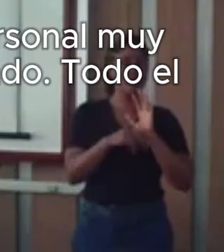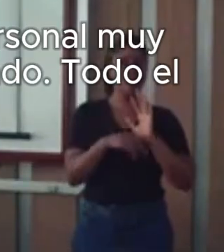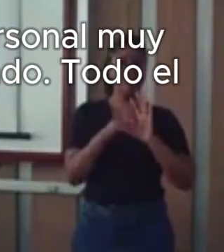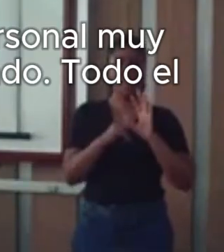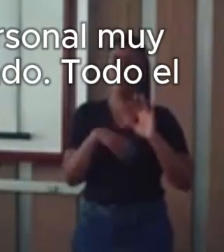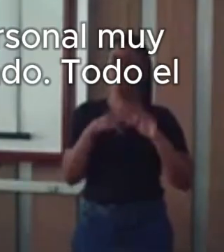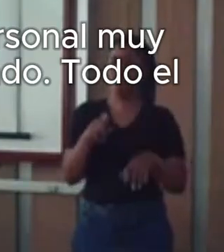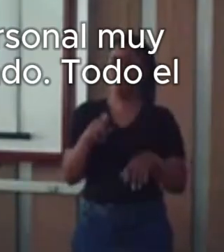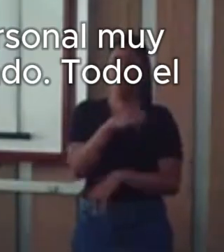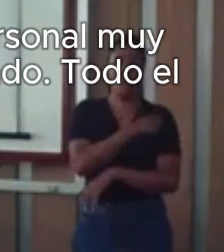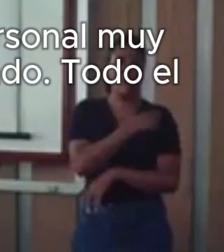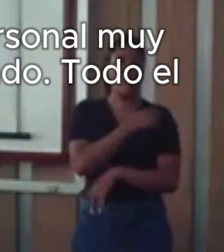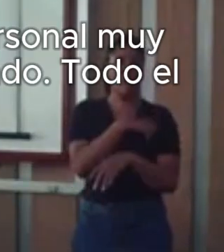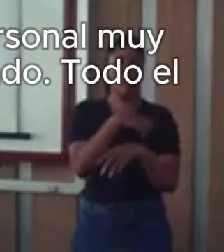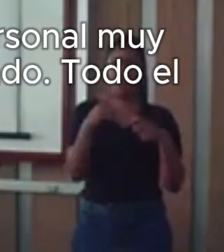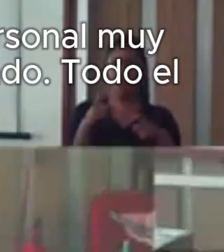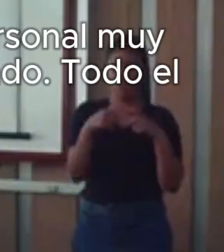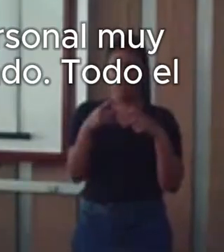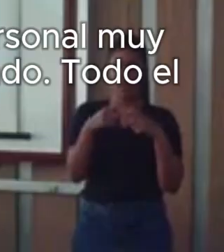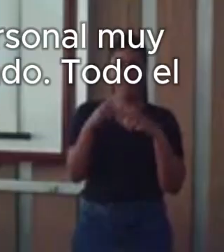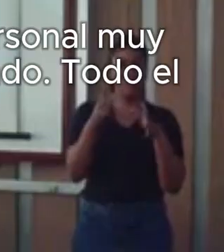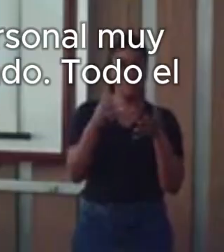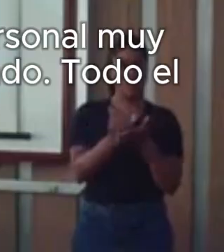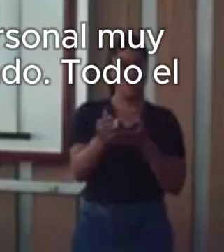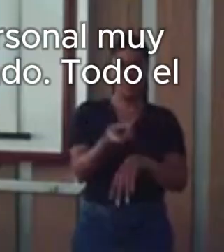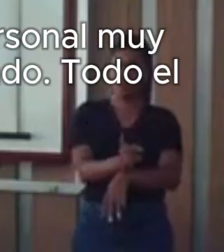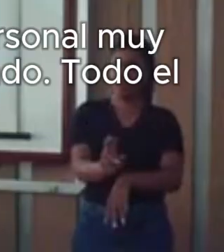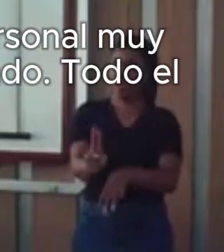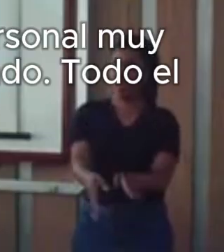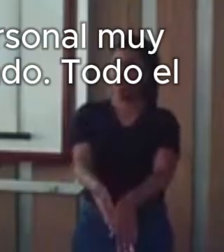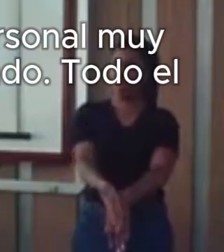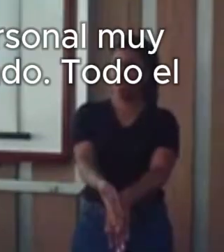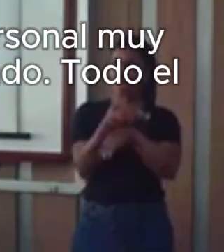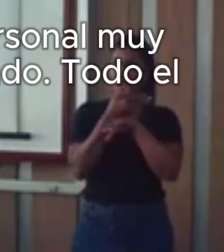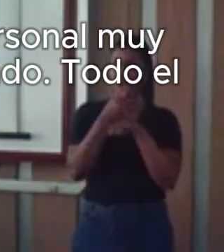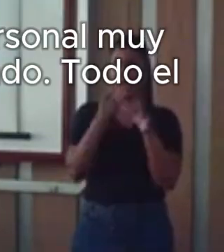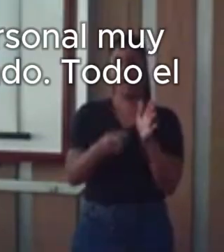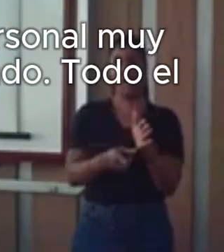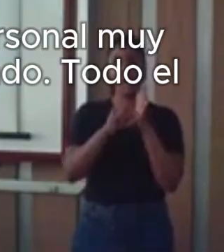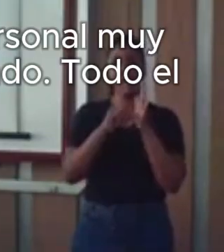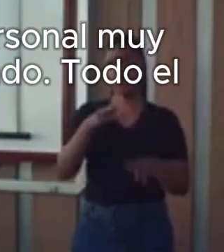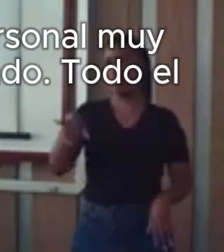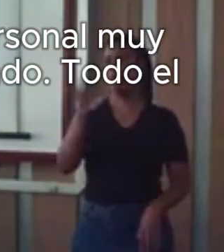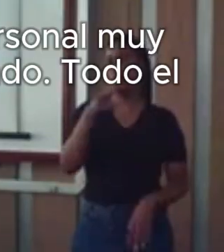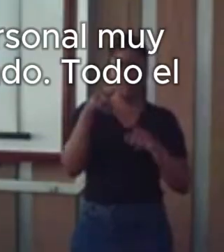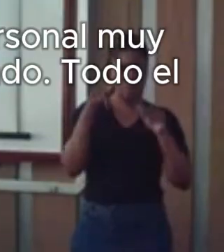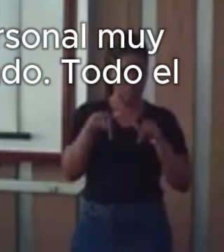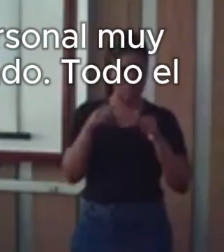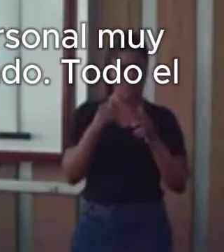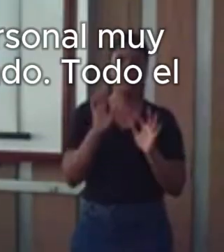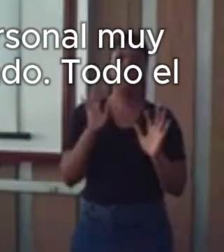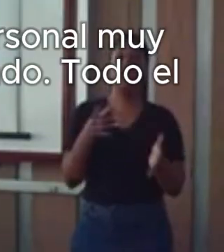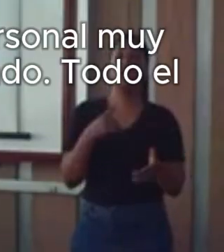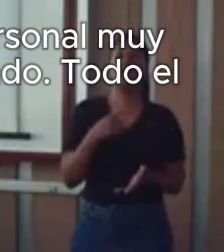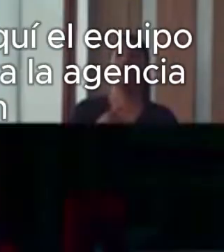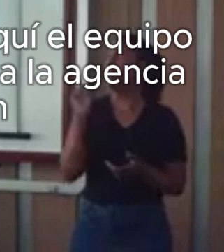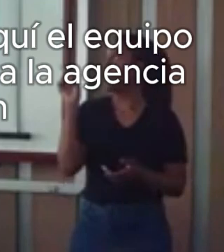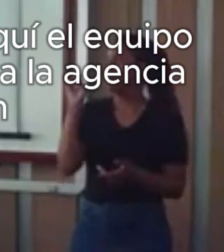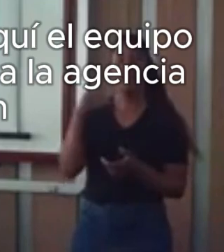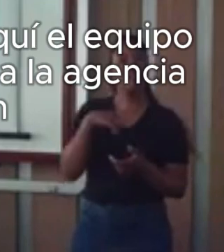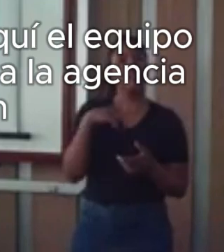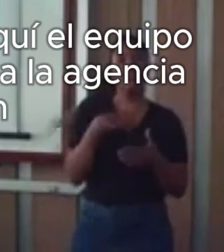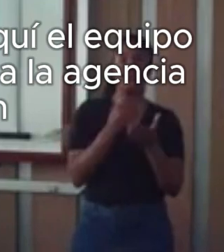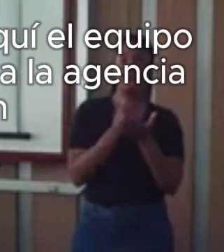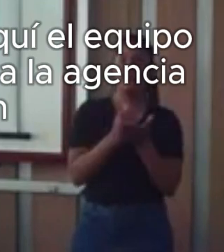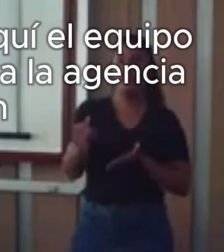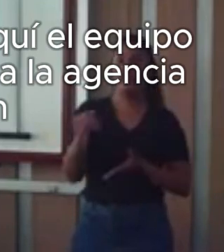medicina já começa o doutorado antes. Todo mundo aqui fez iniciação científica. E aí, aqui é